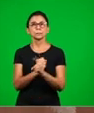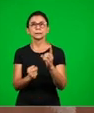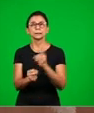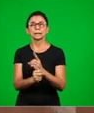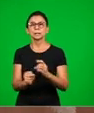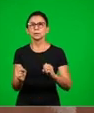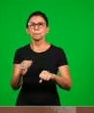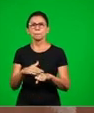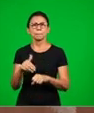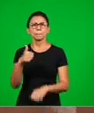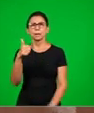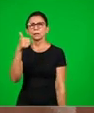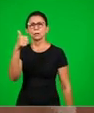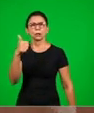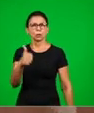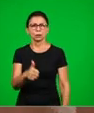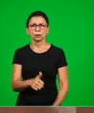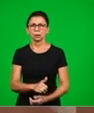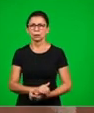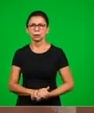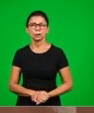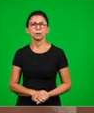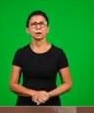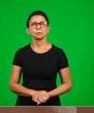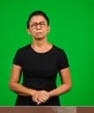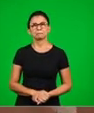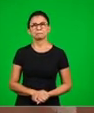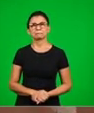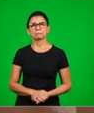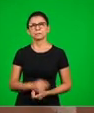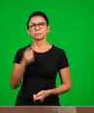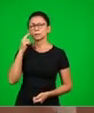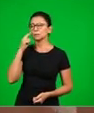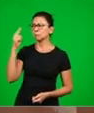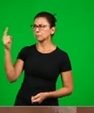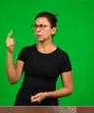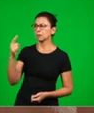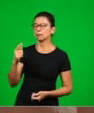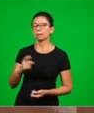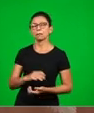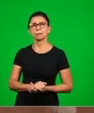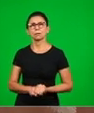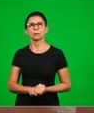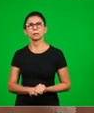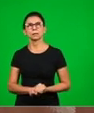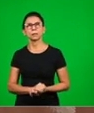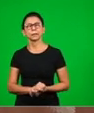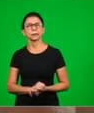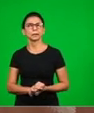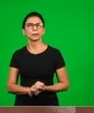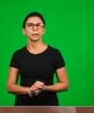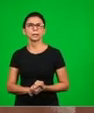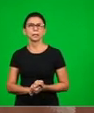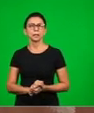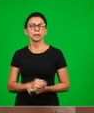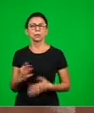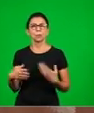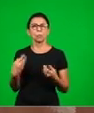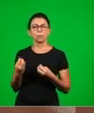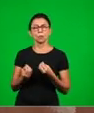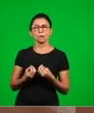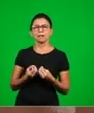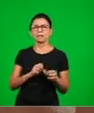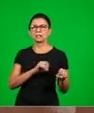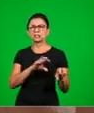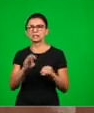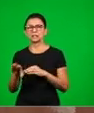disso. Aqui algumas, né, plantações, né, que incêndio, preocupação com incêndio. E hoje a